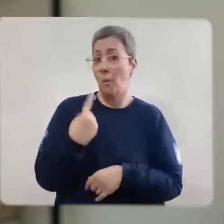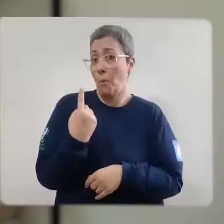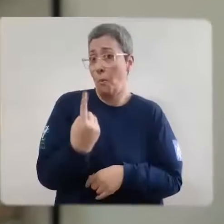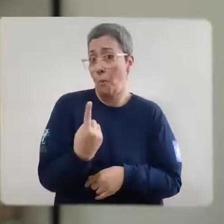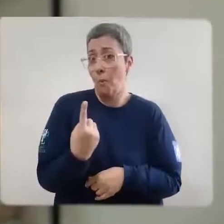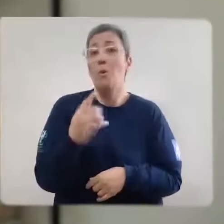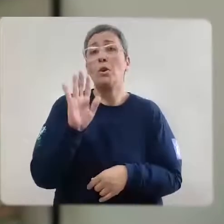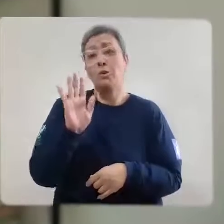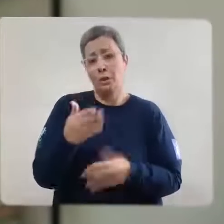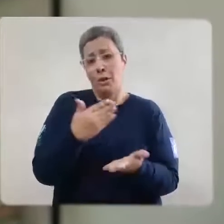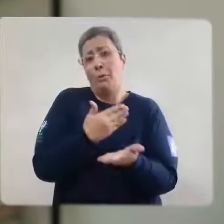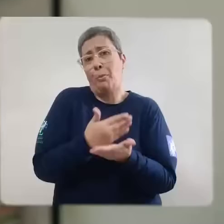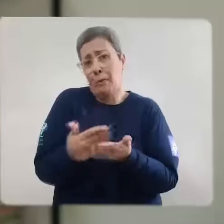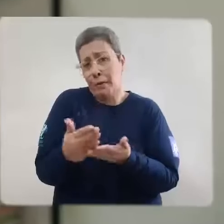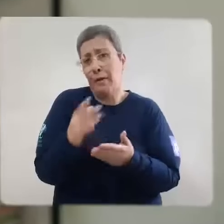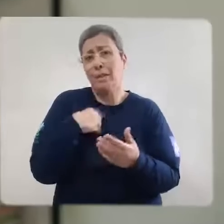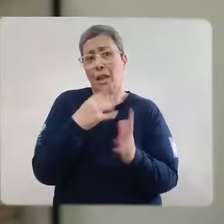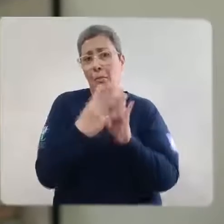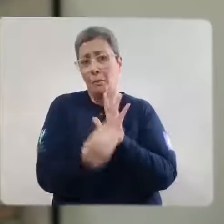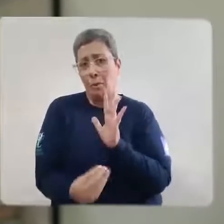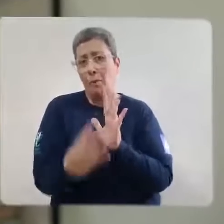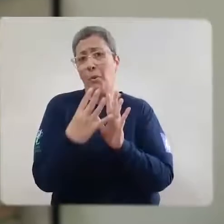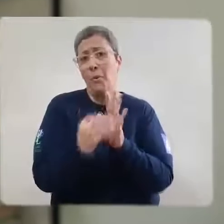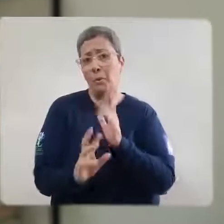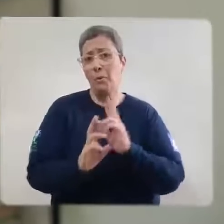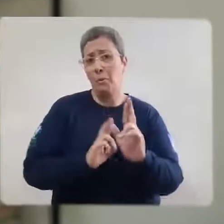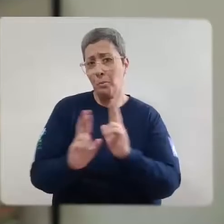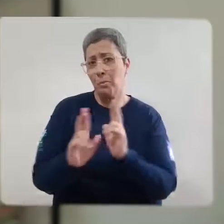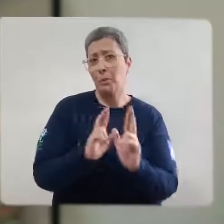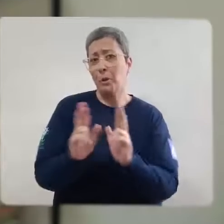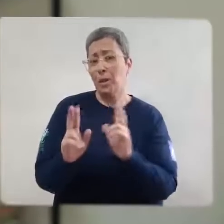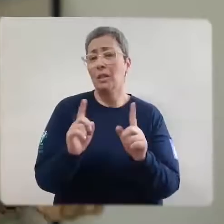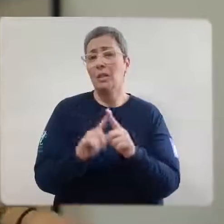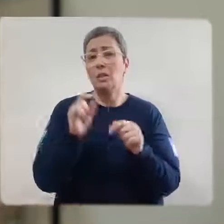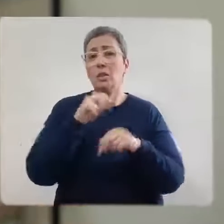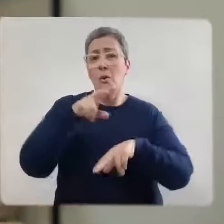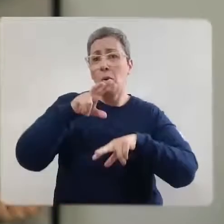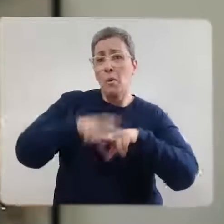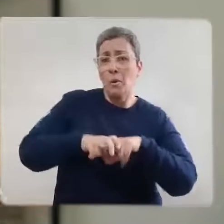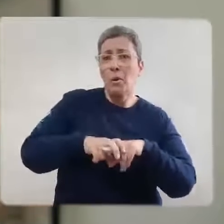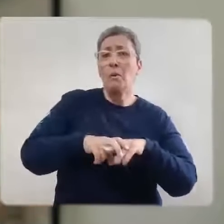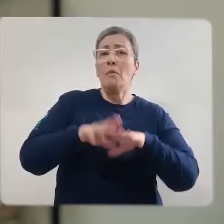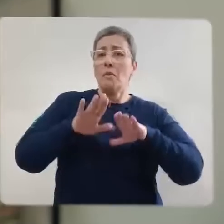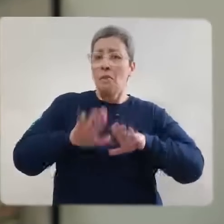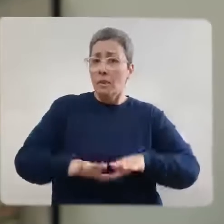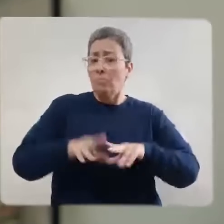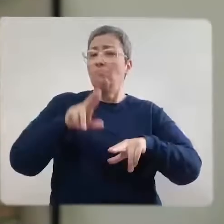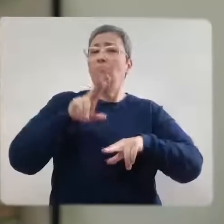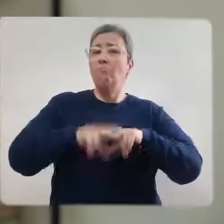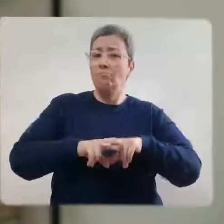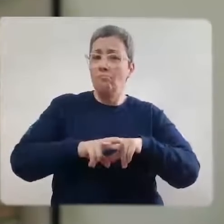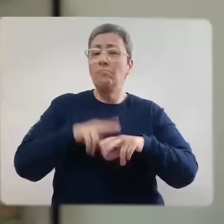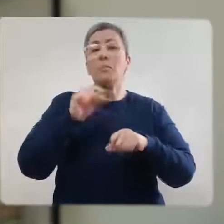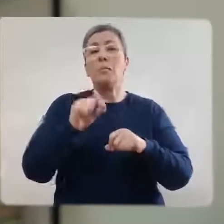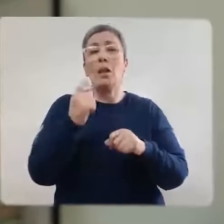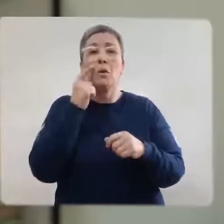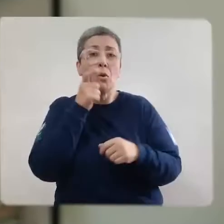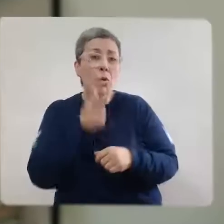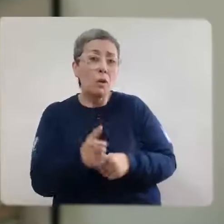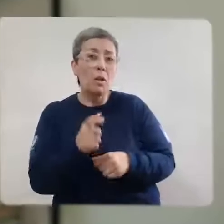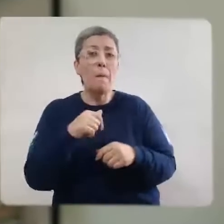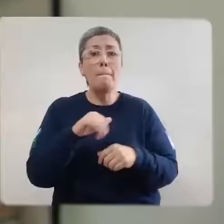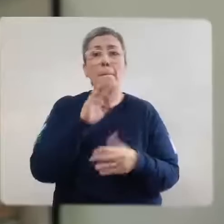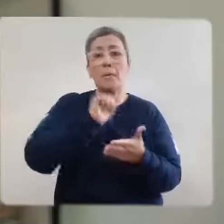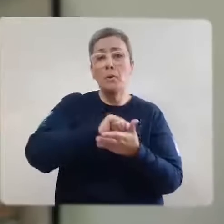ano, né, já começa nessa imitação, nessa relação com o outro, a sentar, permanecer sentado, a se